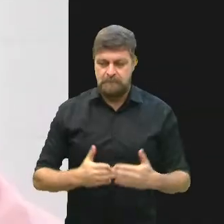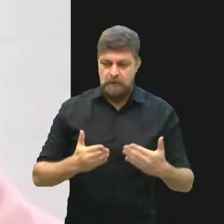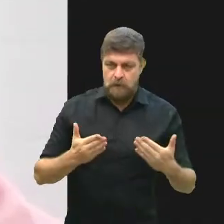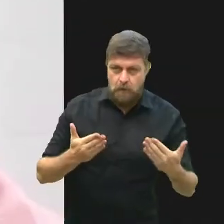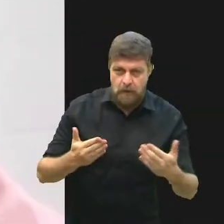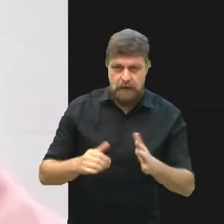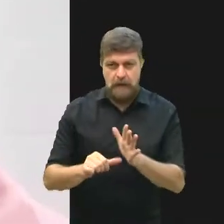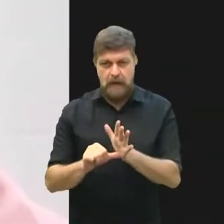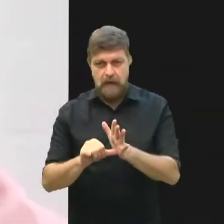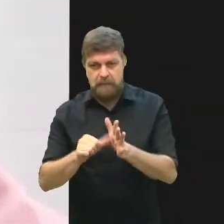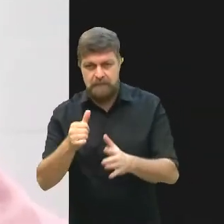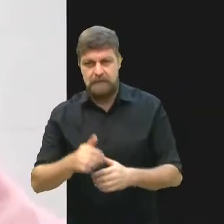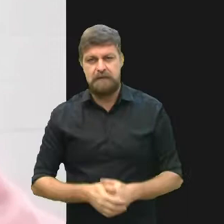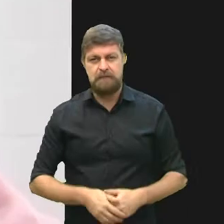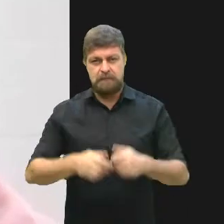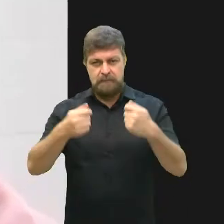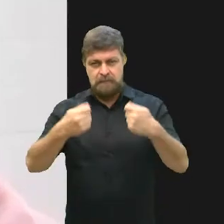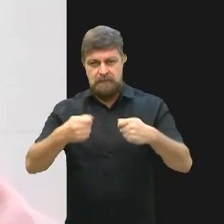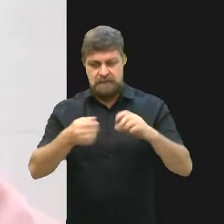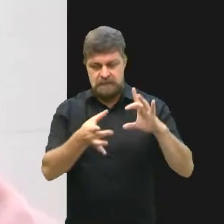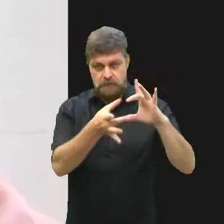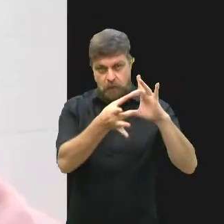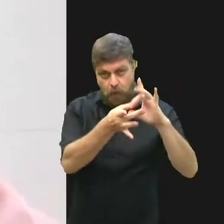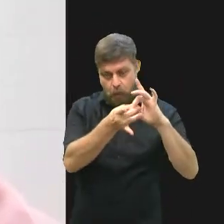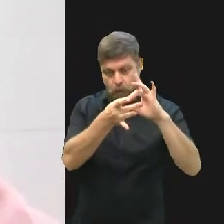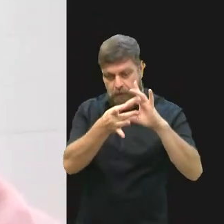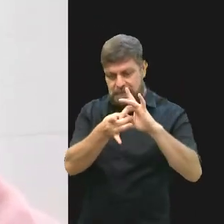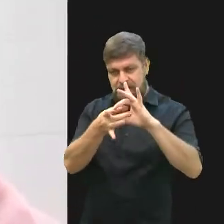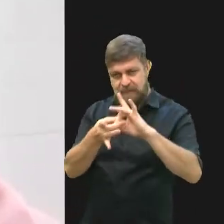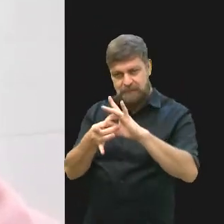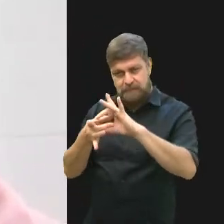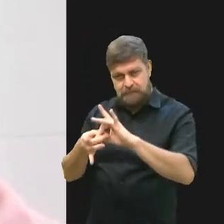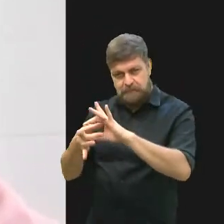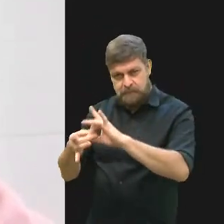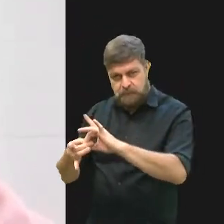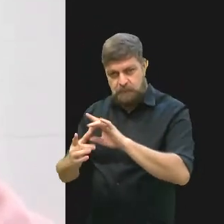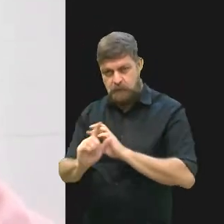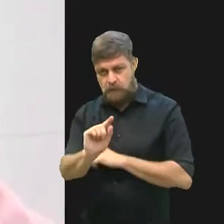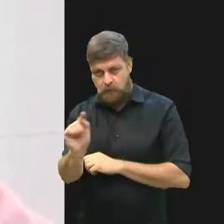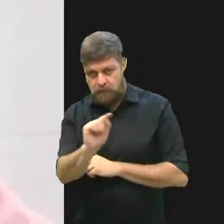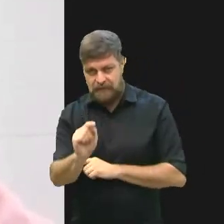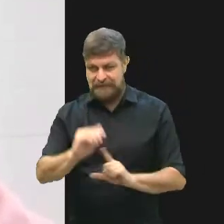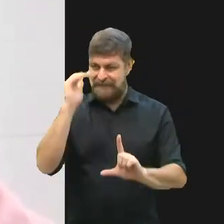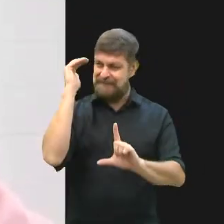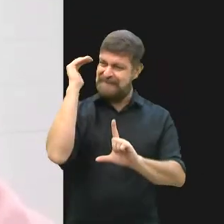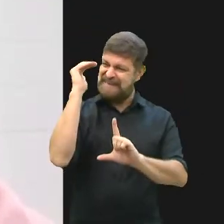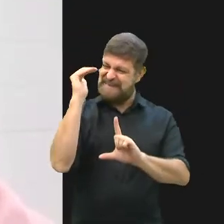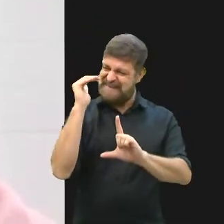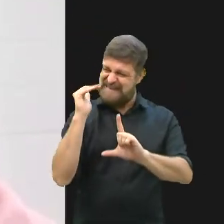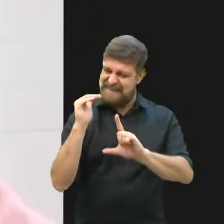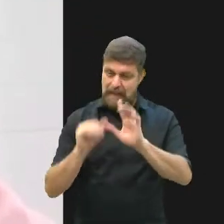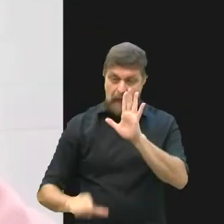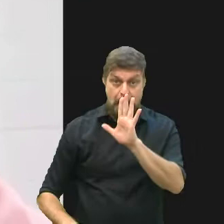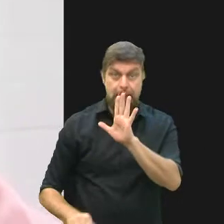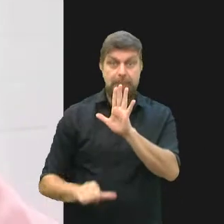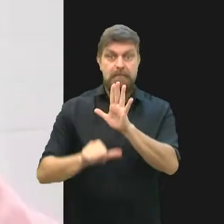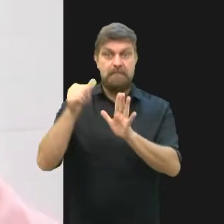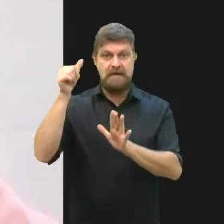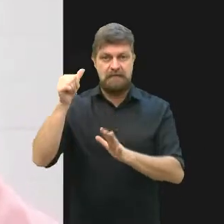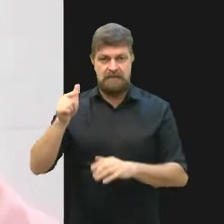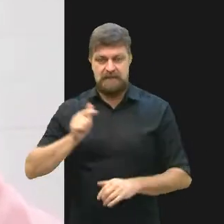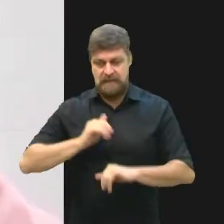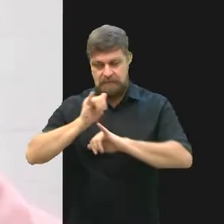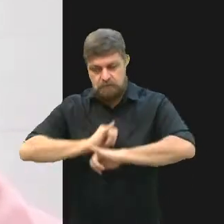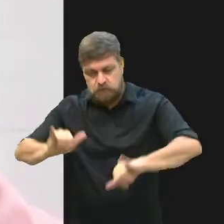Olha, primeiro é preciso contextualizar, né, que esse ranking é inédito, é a primeira vez que ele é